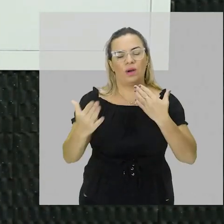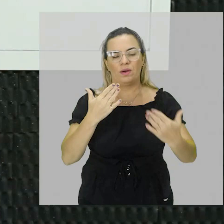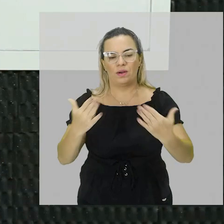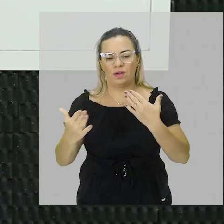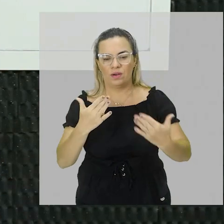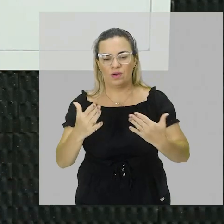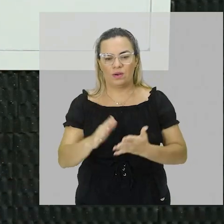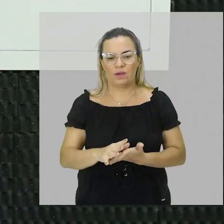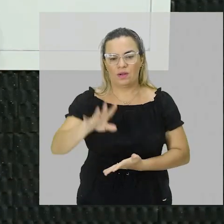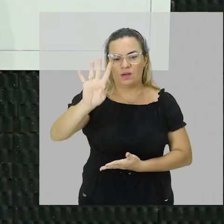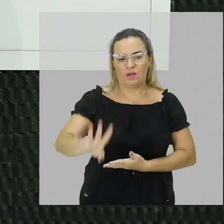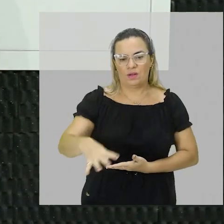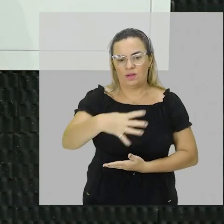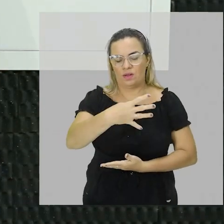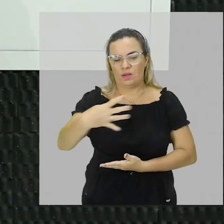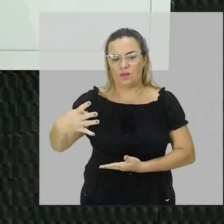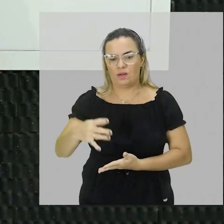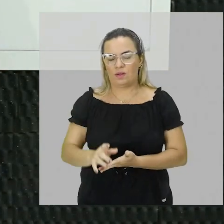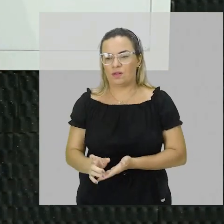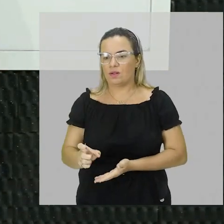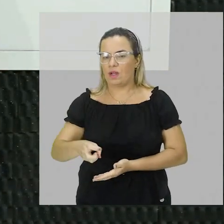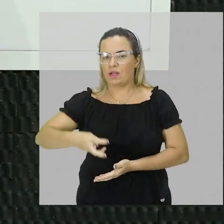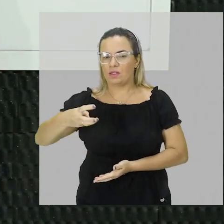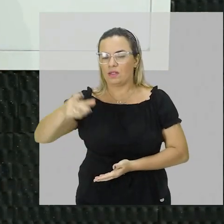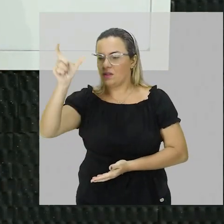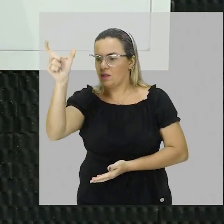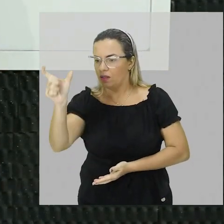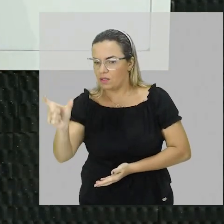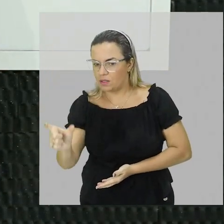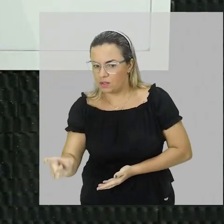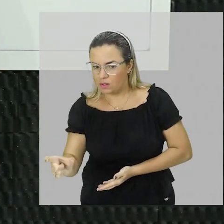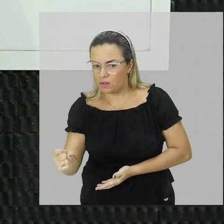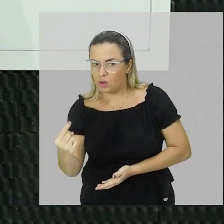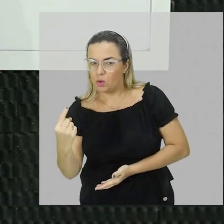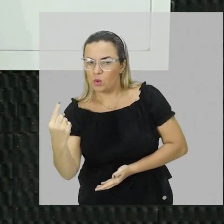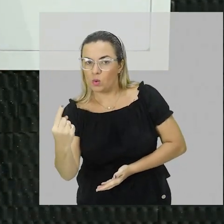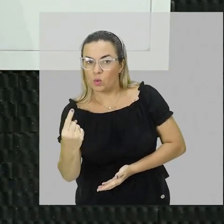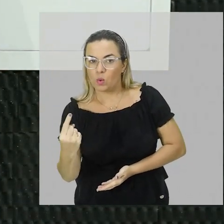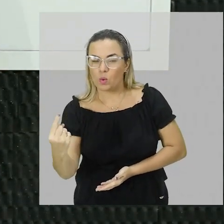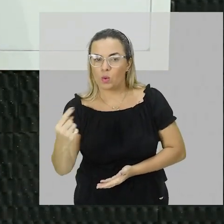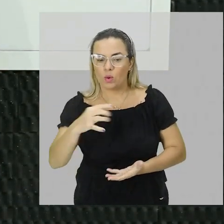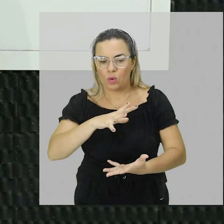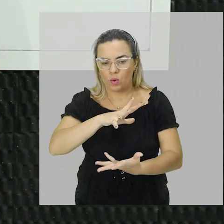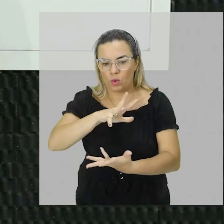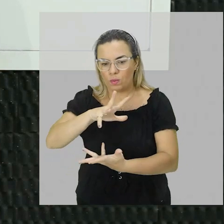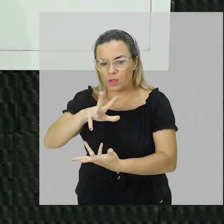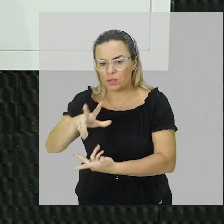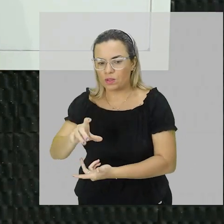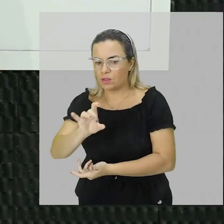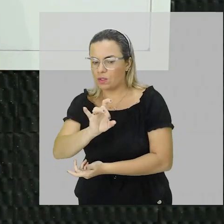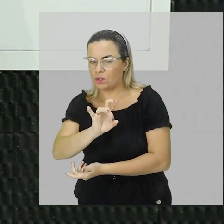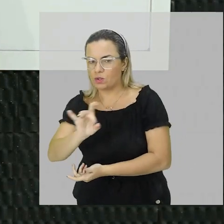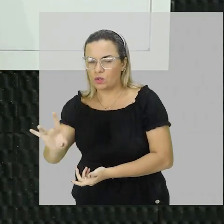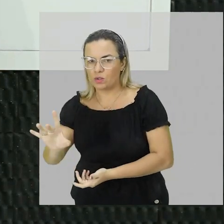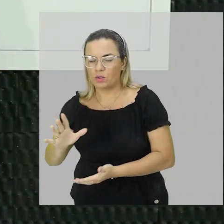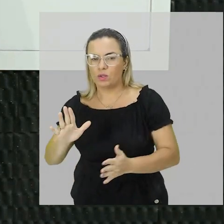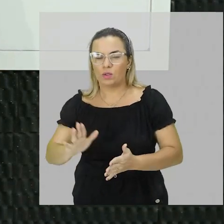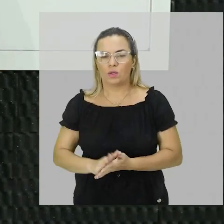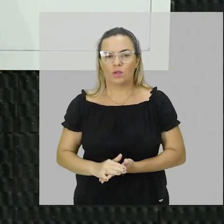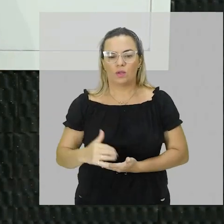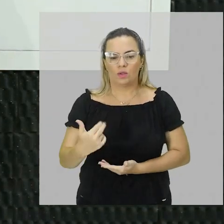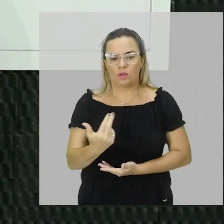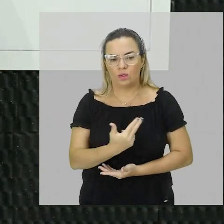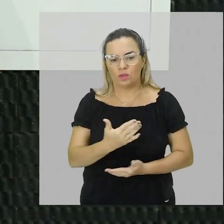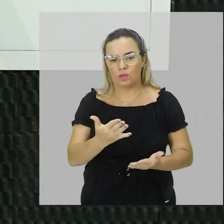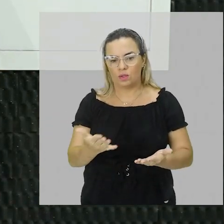né, na terceira coluna, a gente consegue ver que tem um planeta e apenas um que tem a densidade menor do que a da água. Certo? Nós temos o